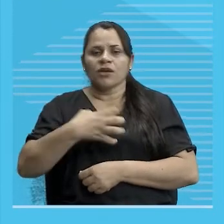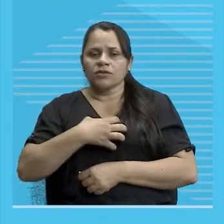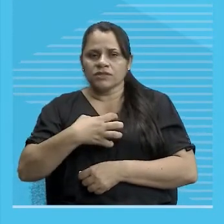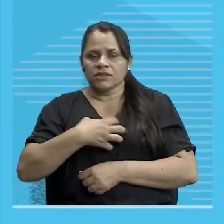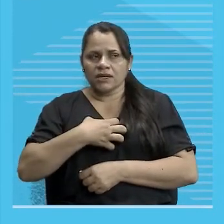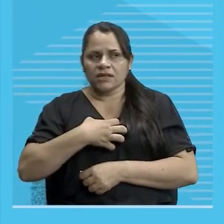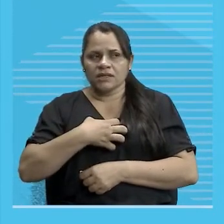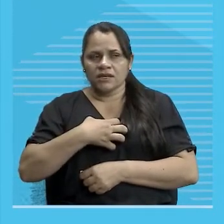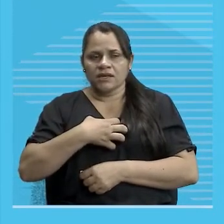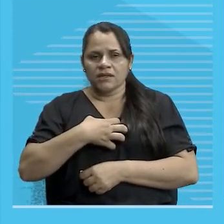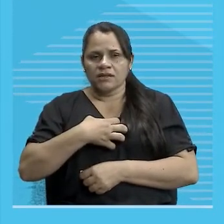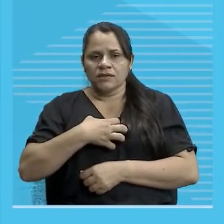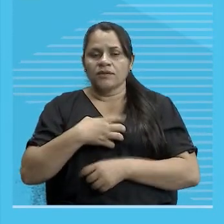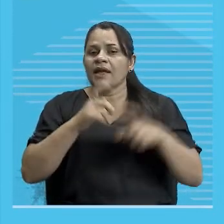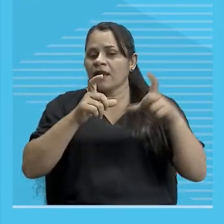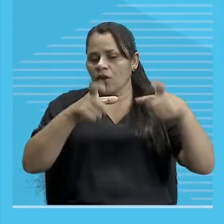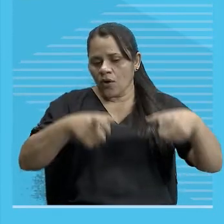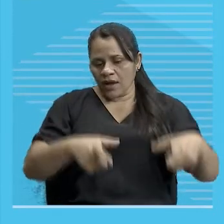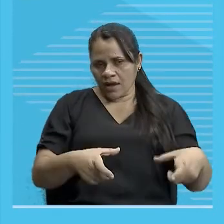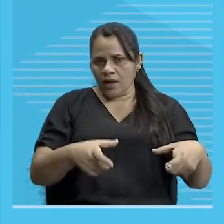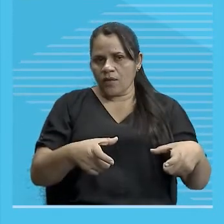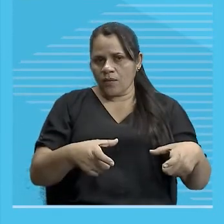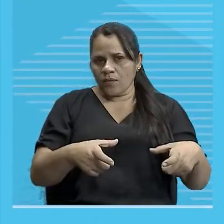é terra